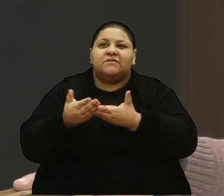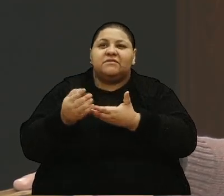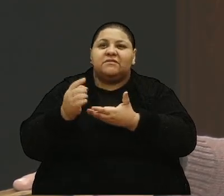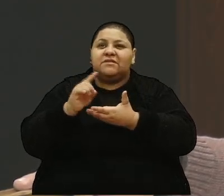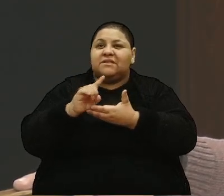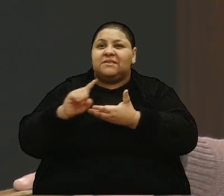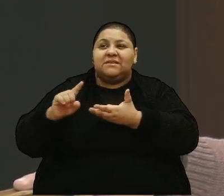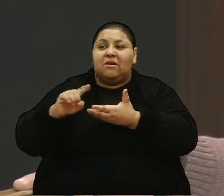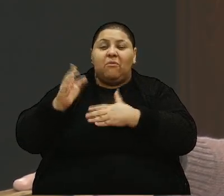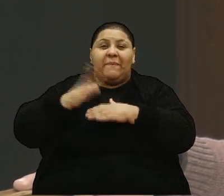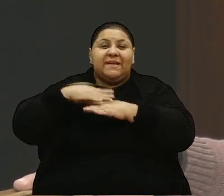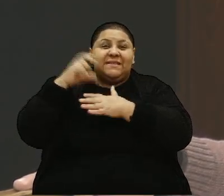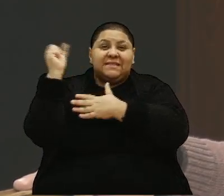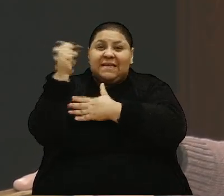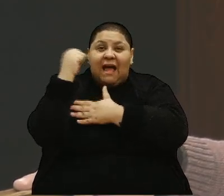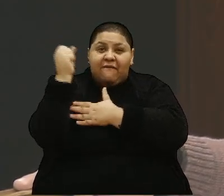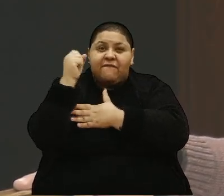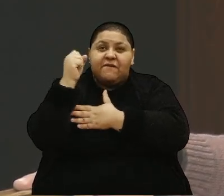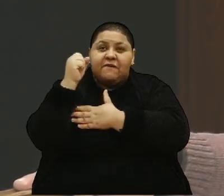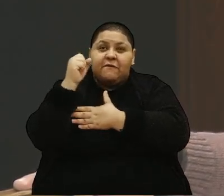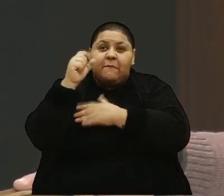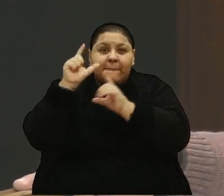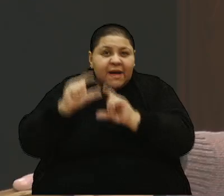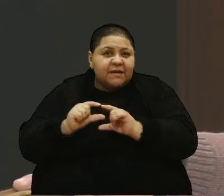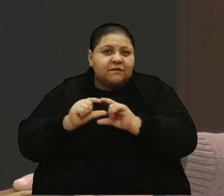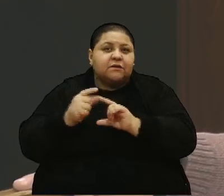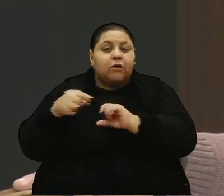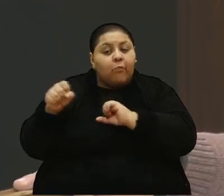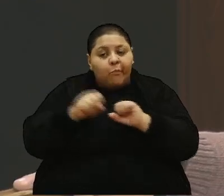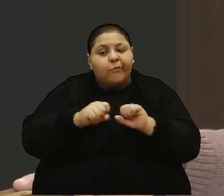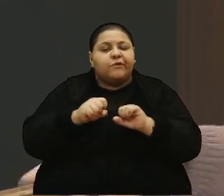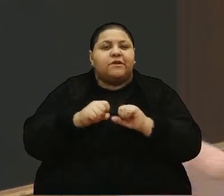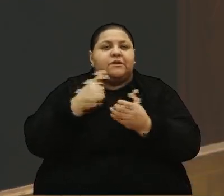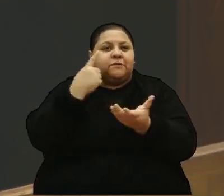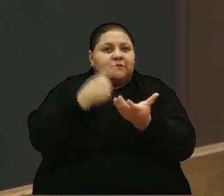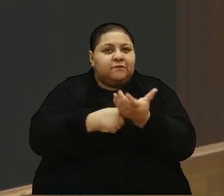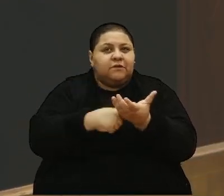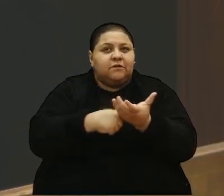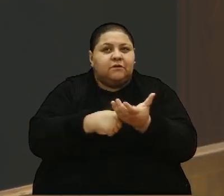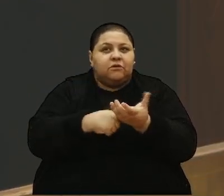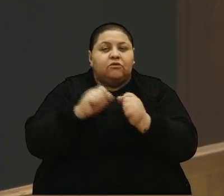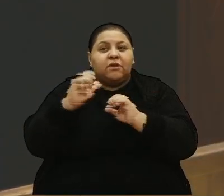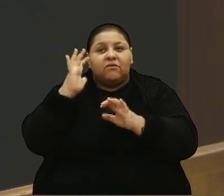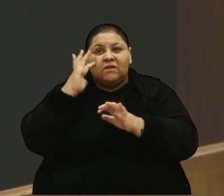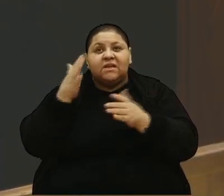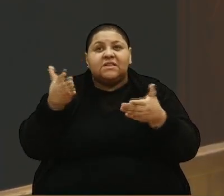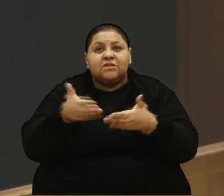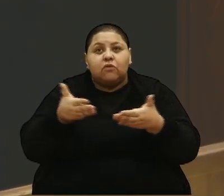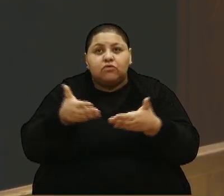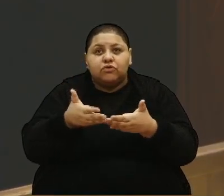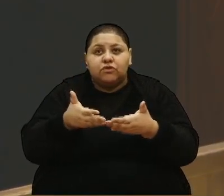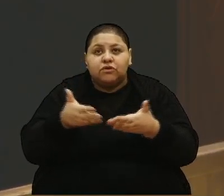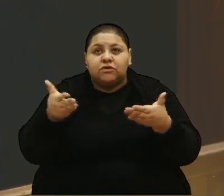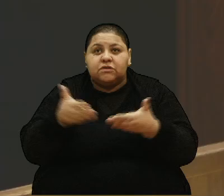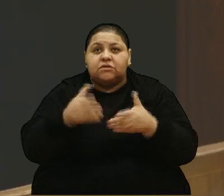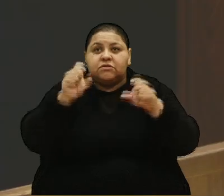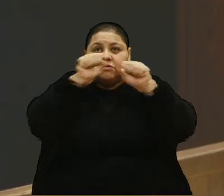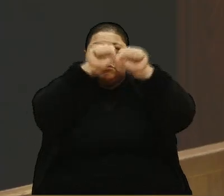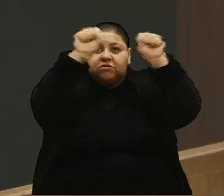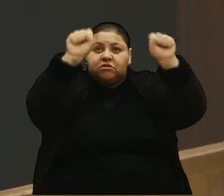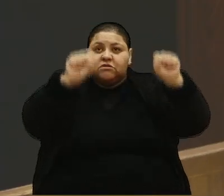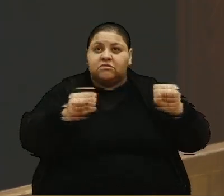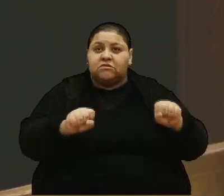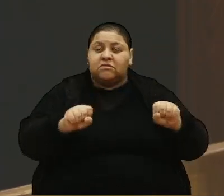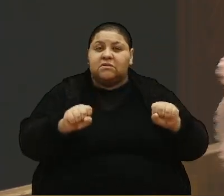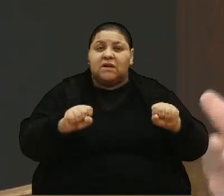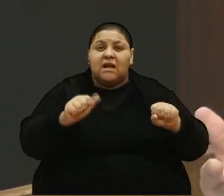alta complexidade, de baixa complexidade. Então, isso poderia ser marcado. No entanto, o que ocorre hoje? Hoje é um sistema totalmente